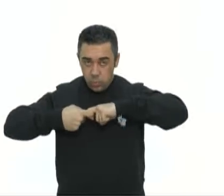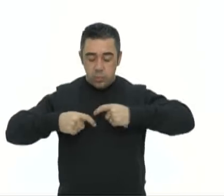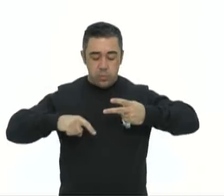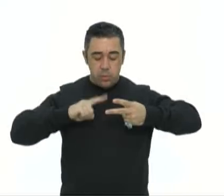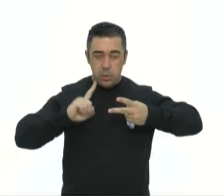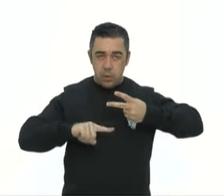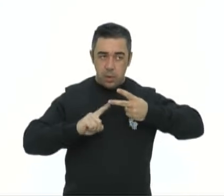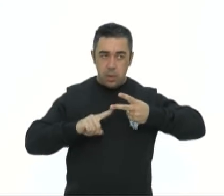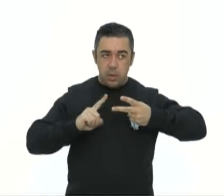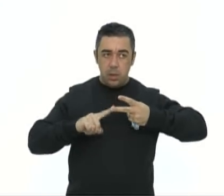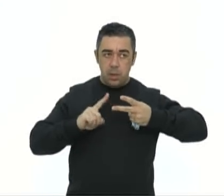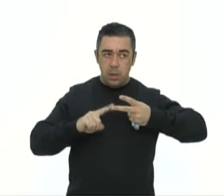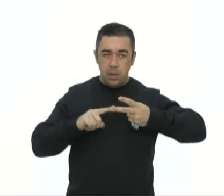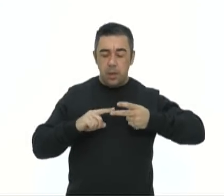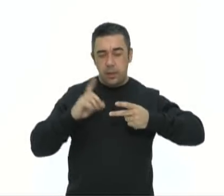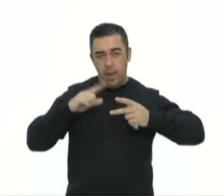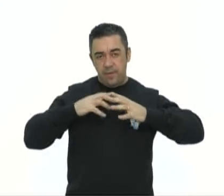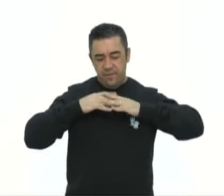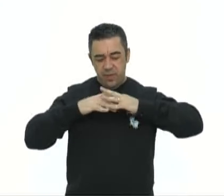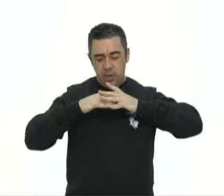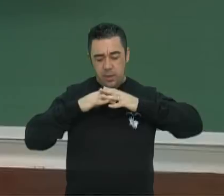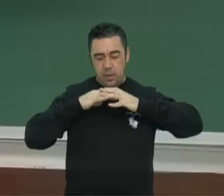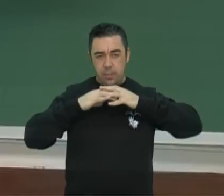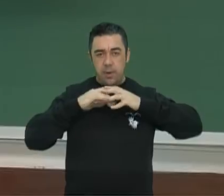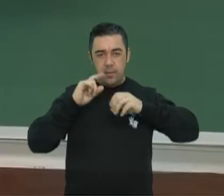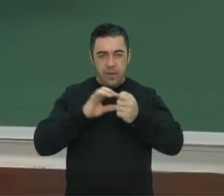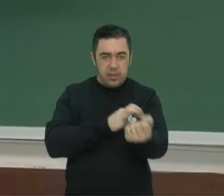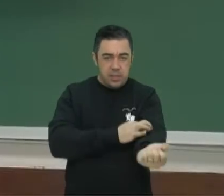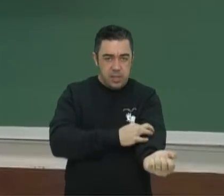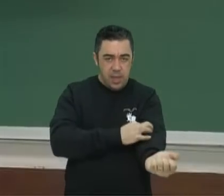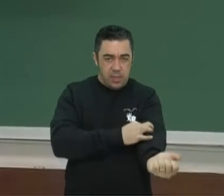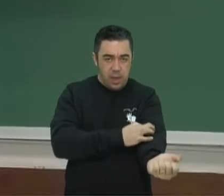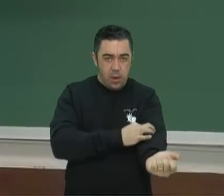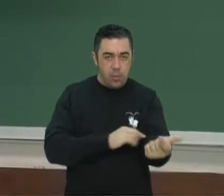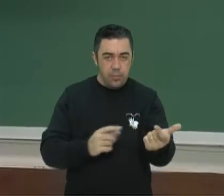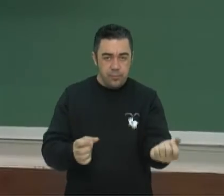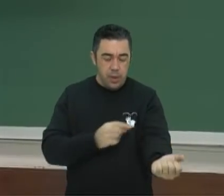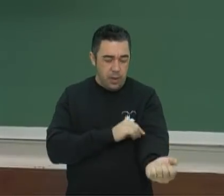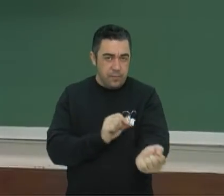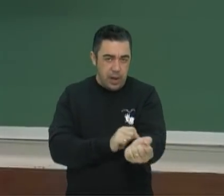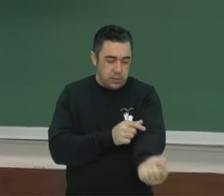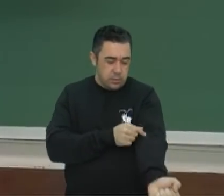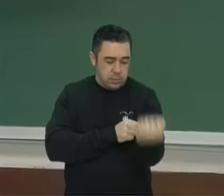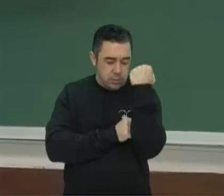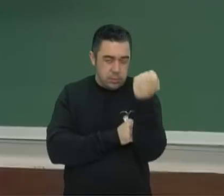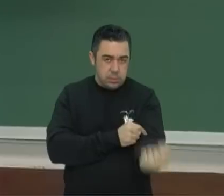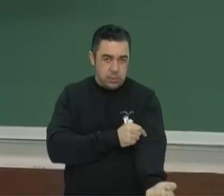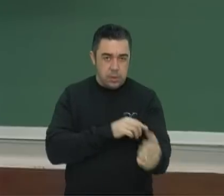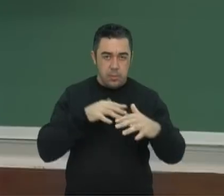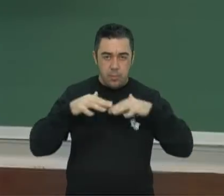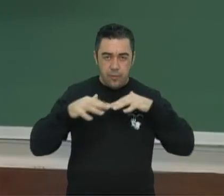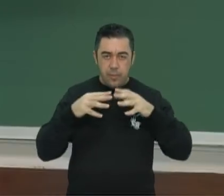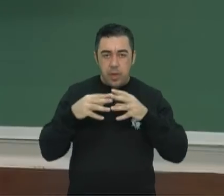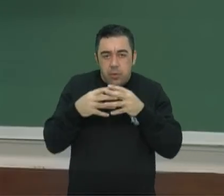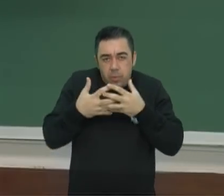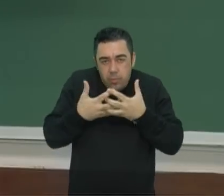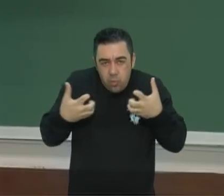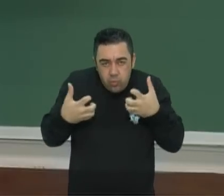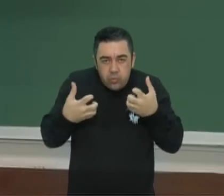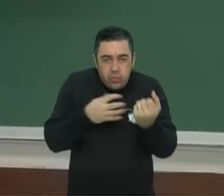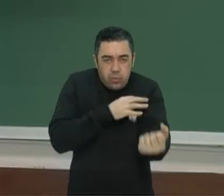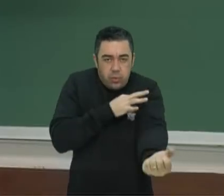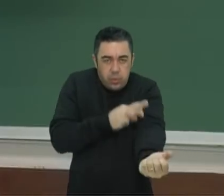tração nas fibras ali que vão formar, por exemplo, os tendões, tá? Que vai unir músculo ao